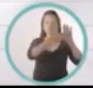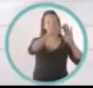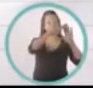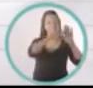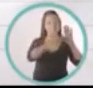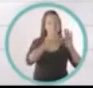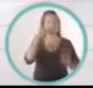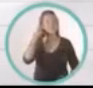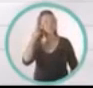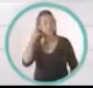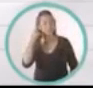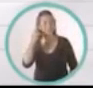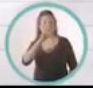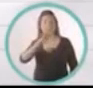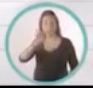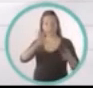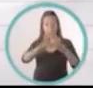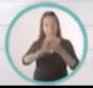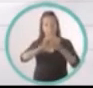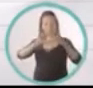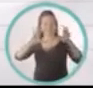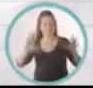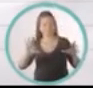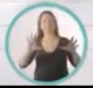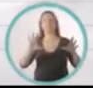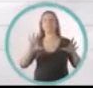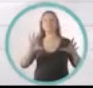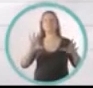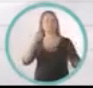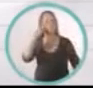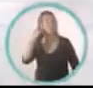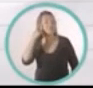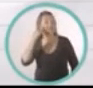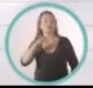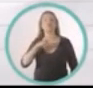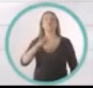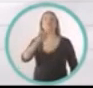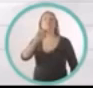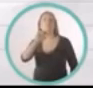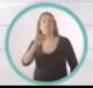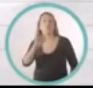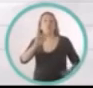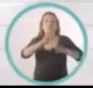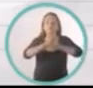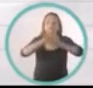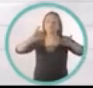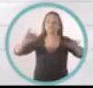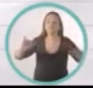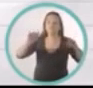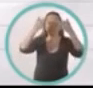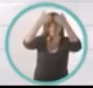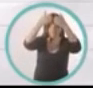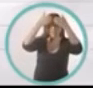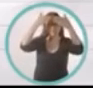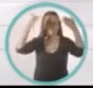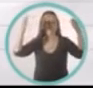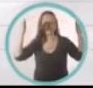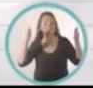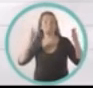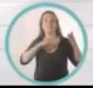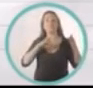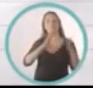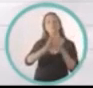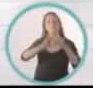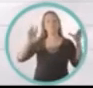Propostas do Freixo. Cidade democrática. Freixo vai realizar campanhas de conscientização para defender a liberdade